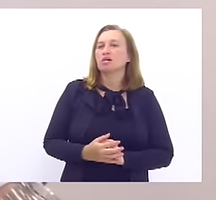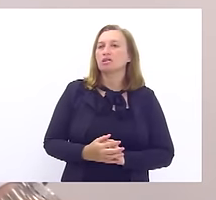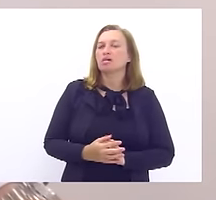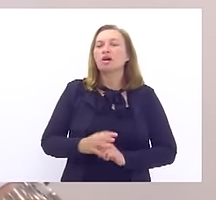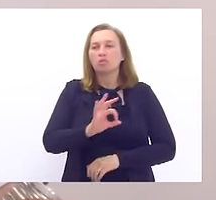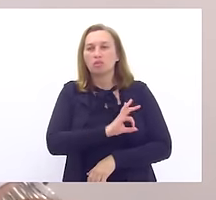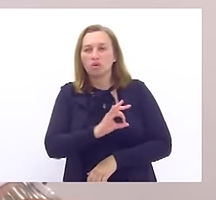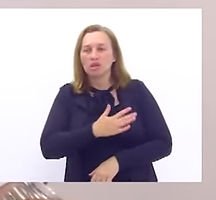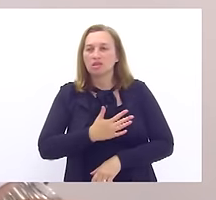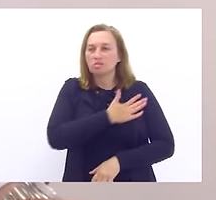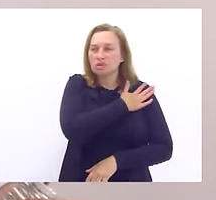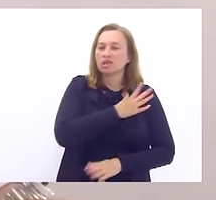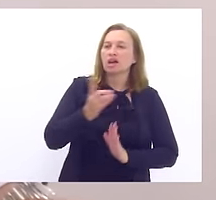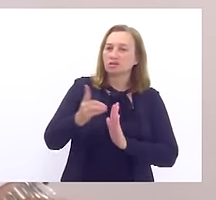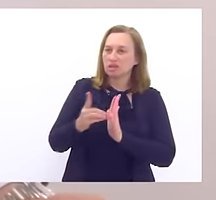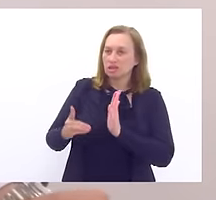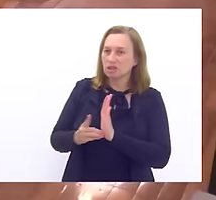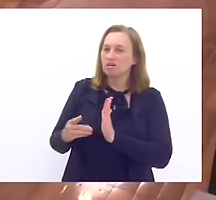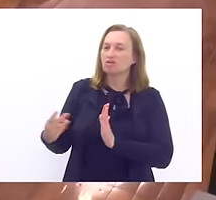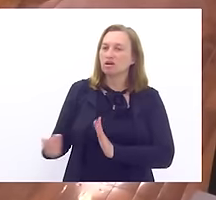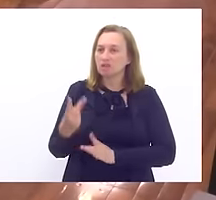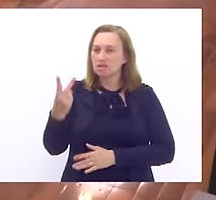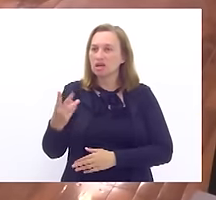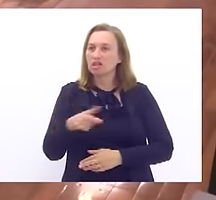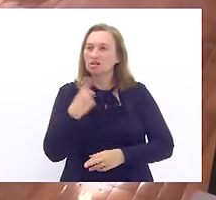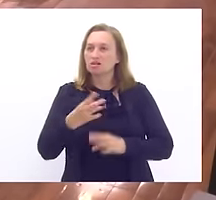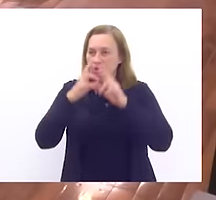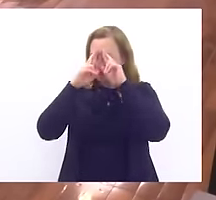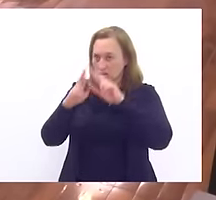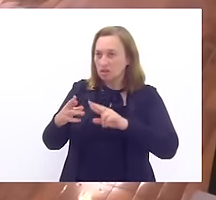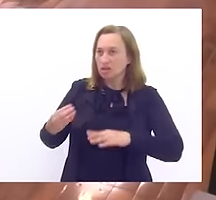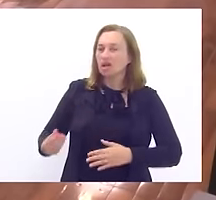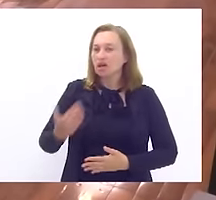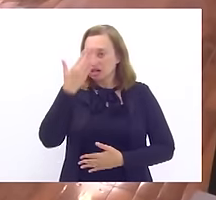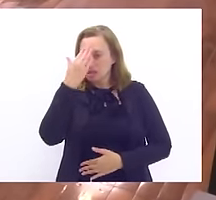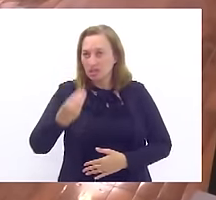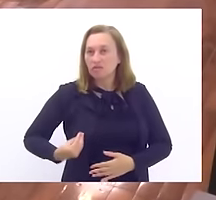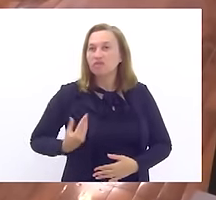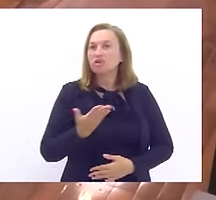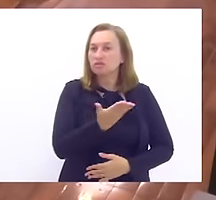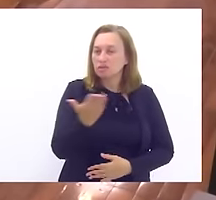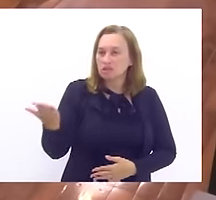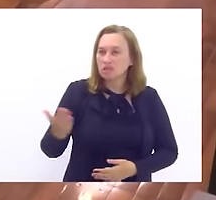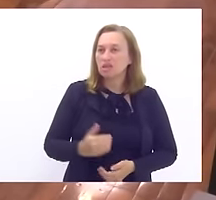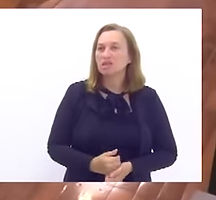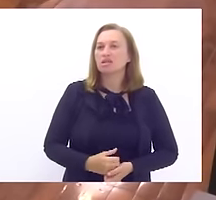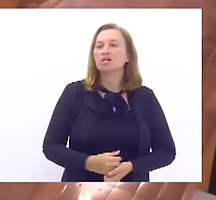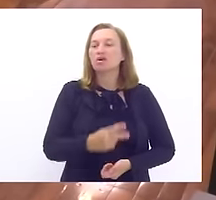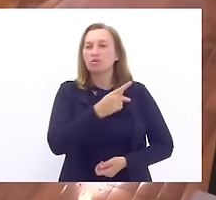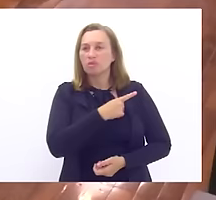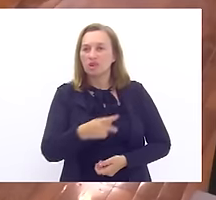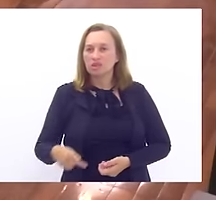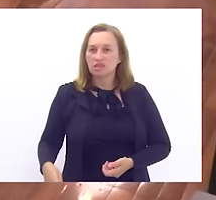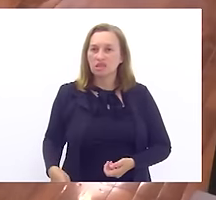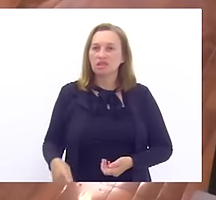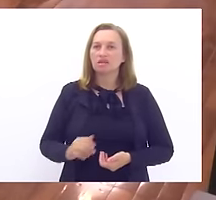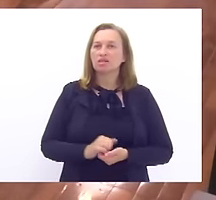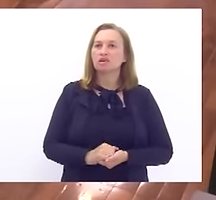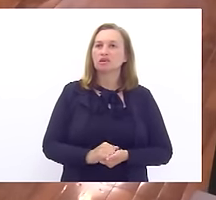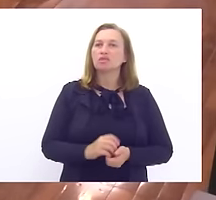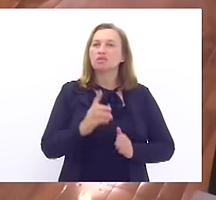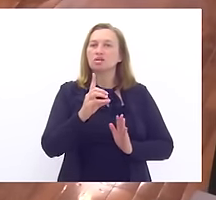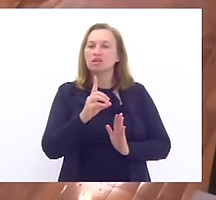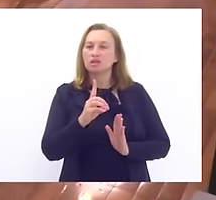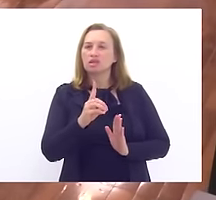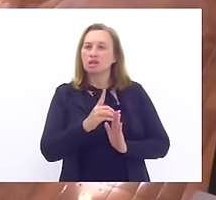só da Polícia Militar mas também do Detran que a gente tem muito respeito então agradecer a presença do Senhor externar os cumprimentos aqui é o presidente do